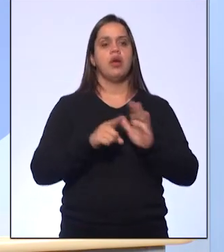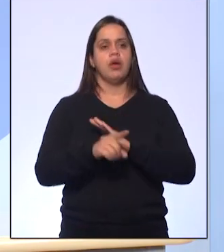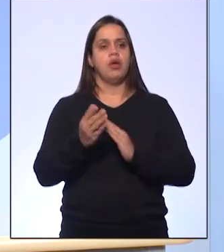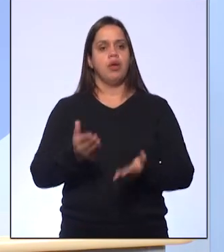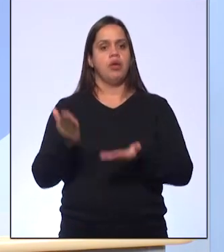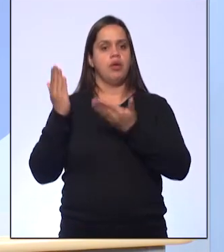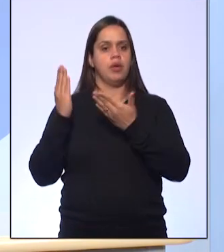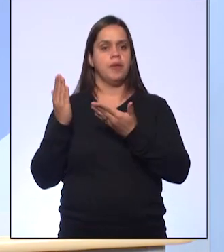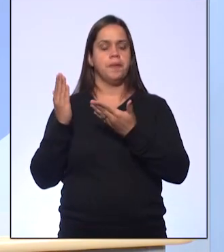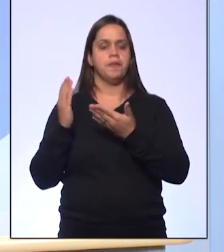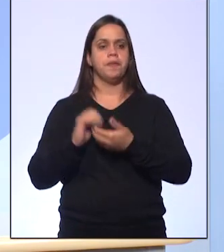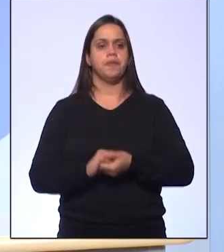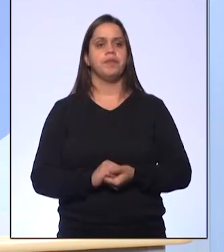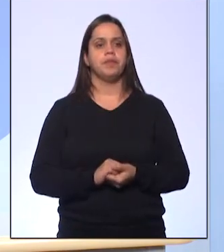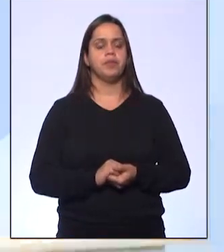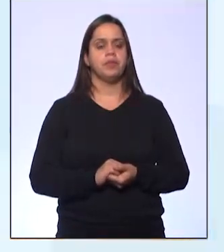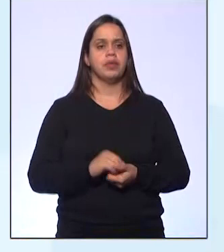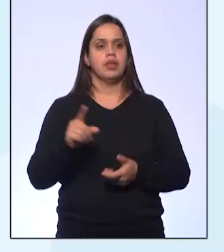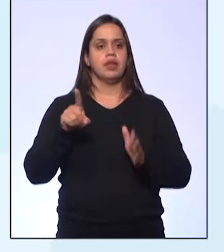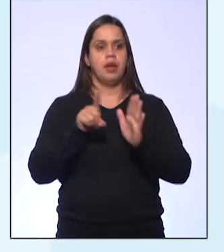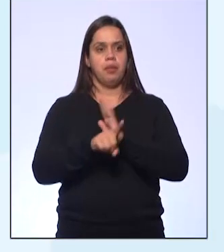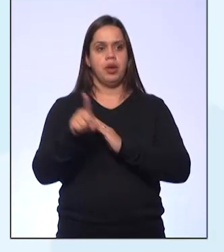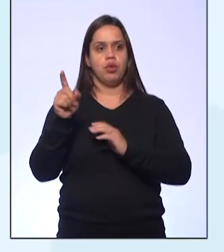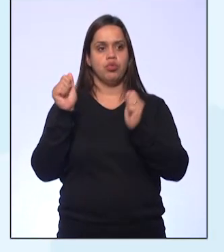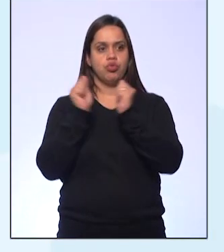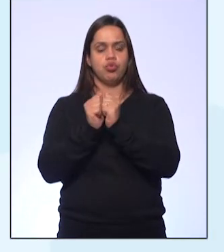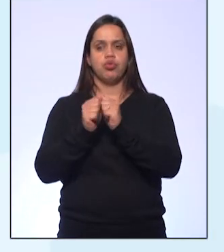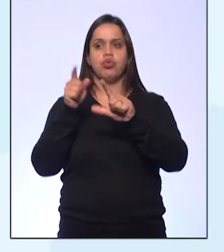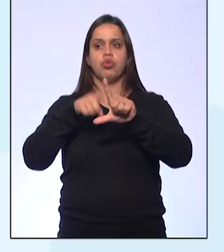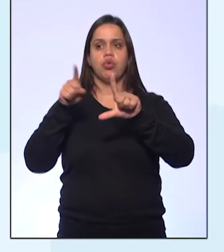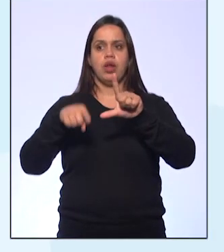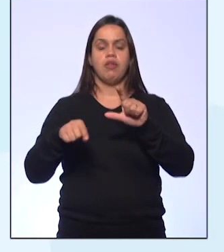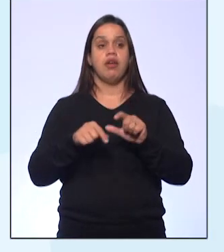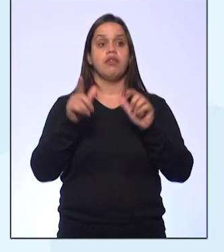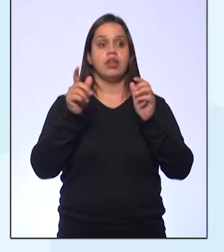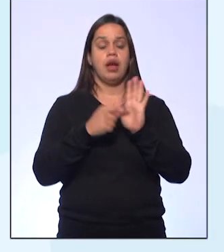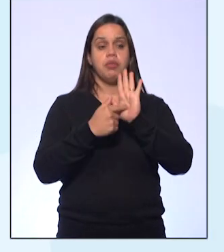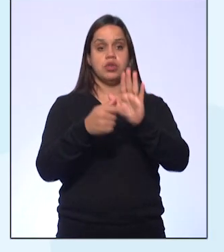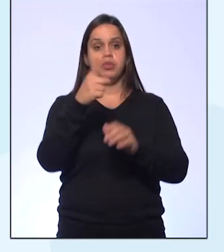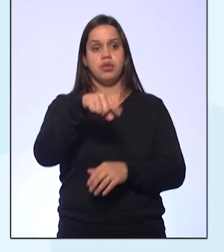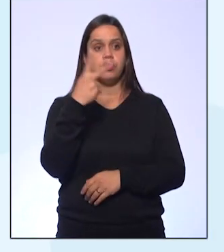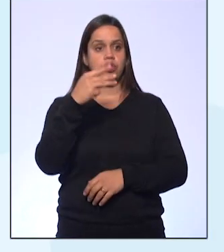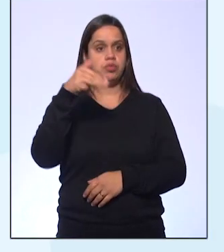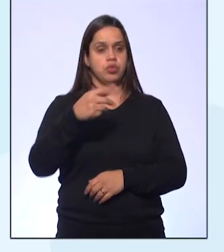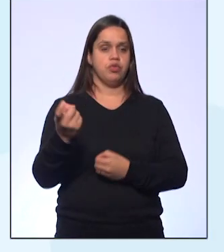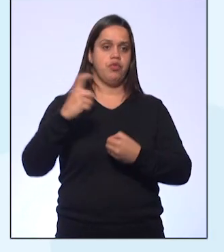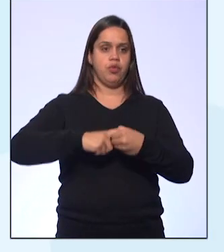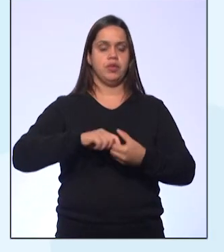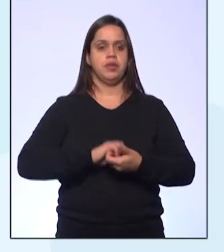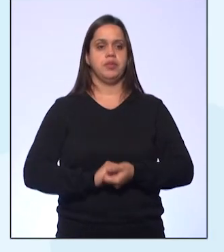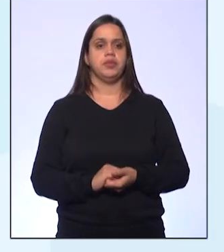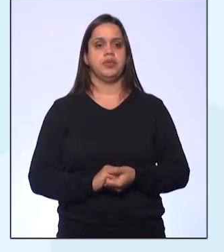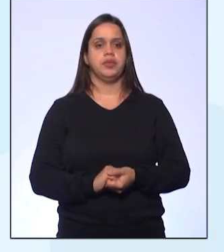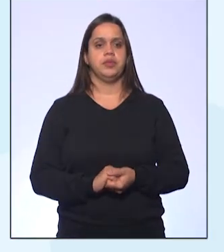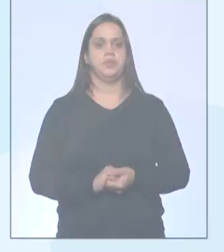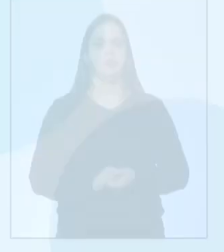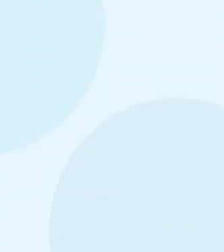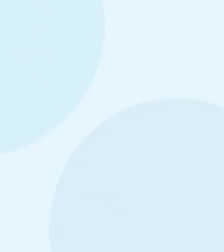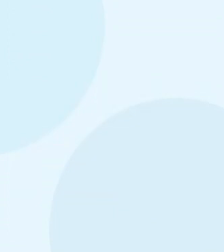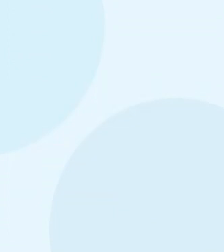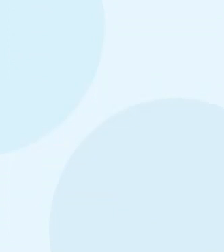questionamentos e o gráfico. Vai ficar para vocês por mais ou menos 2 minutinhos e já retornamos.